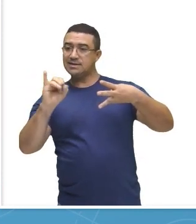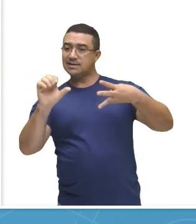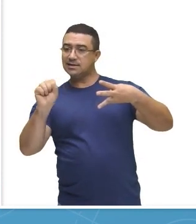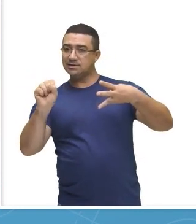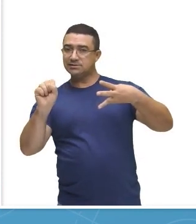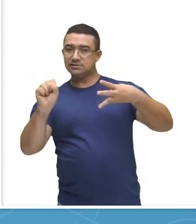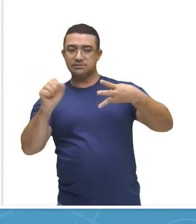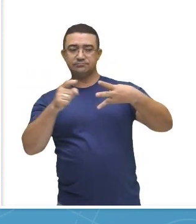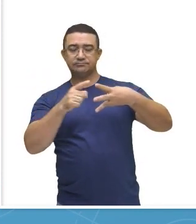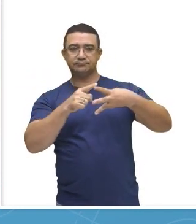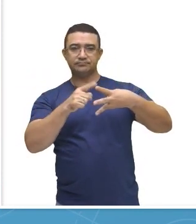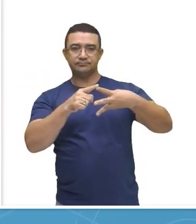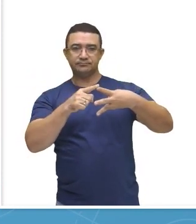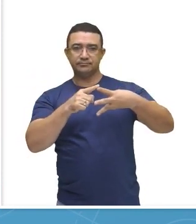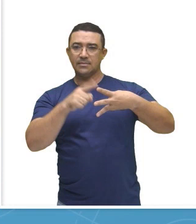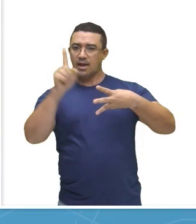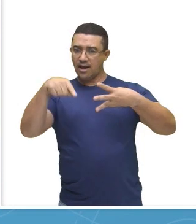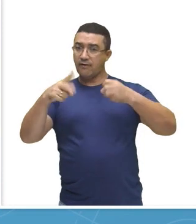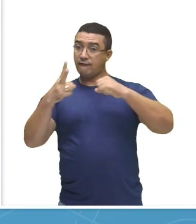os verbos